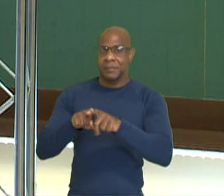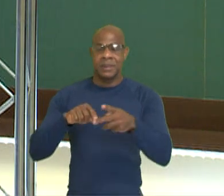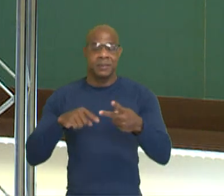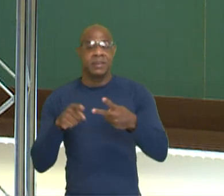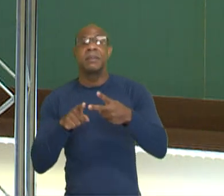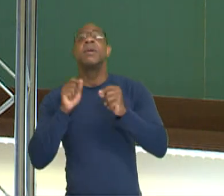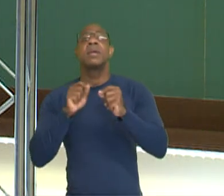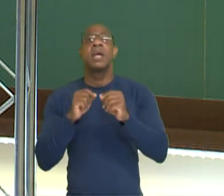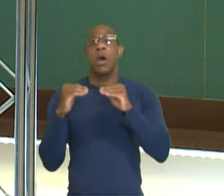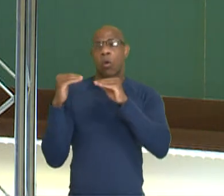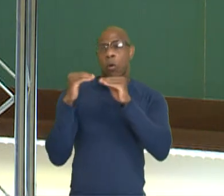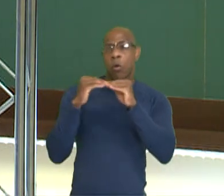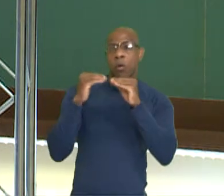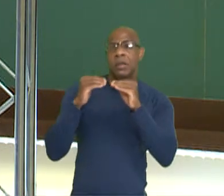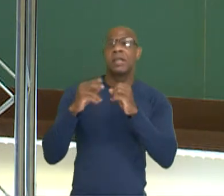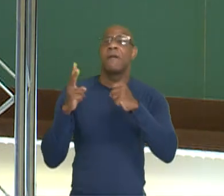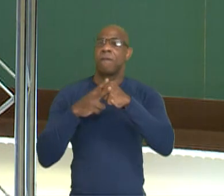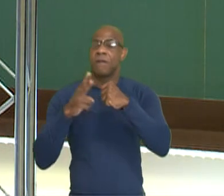verbal.